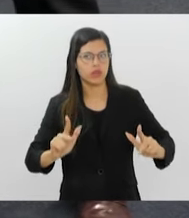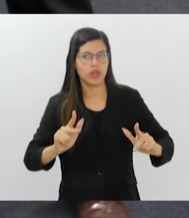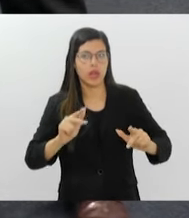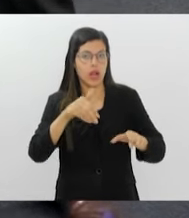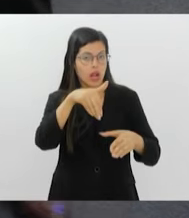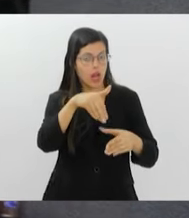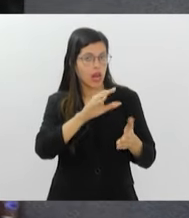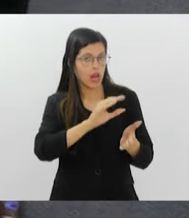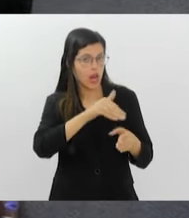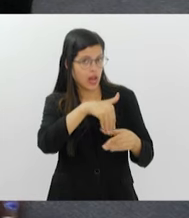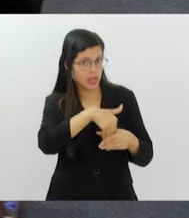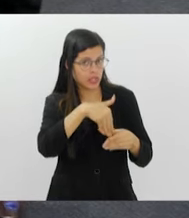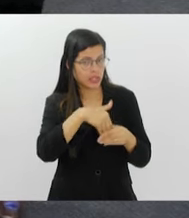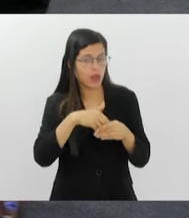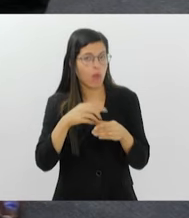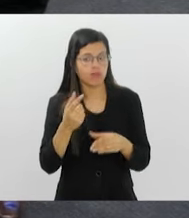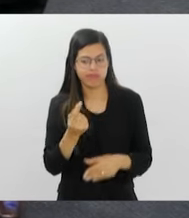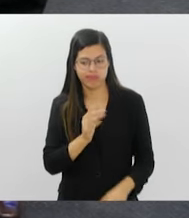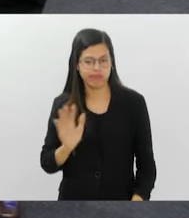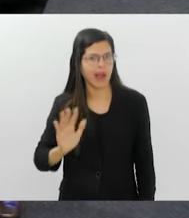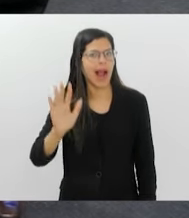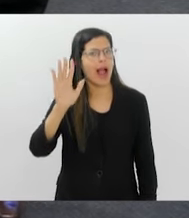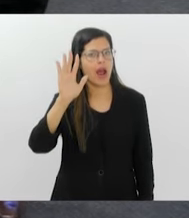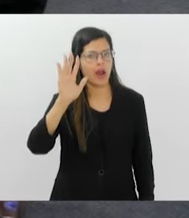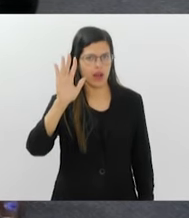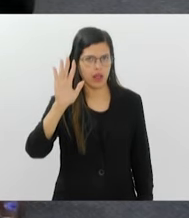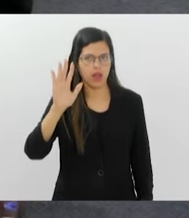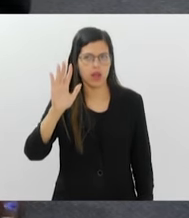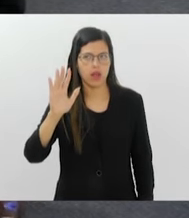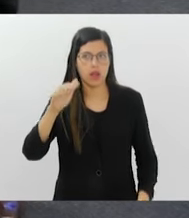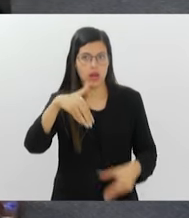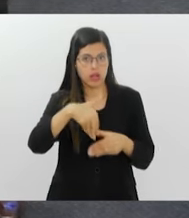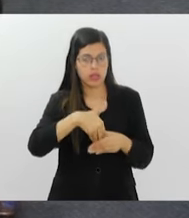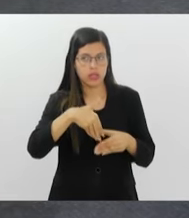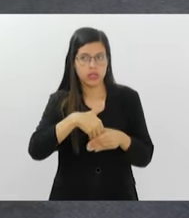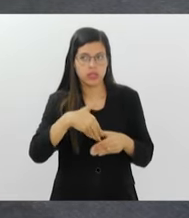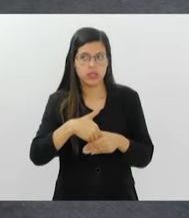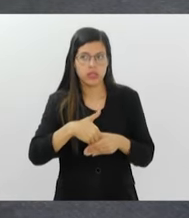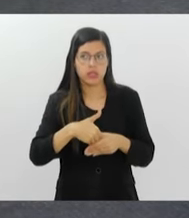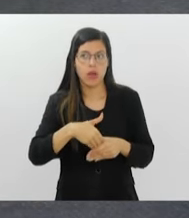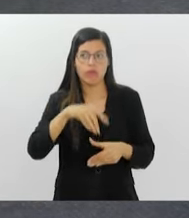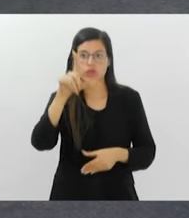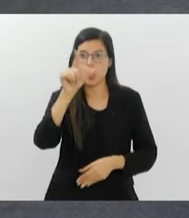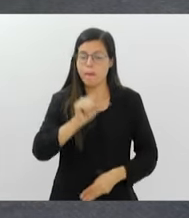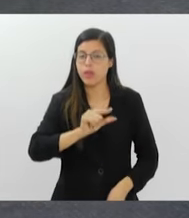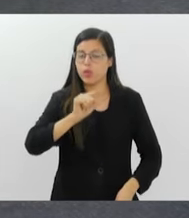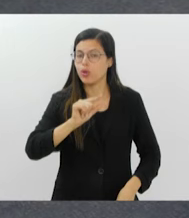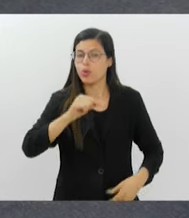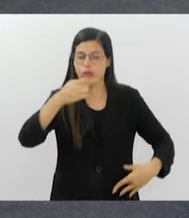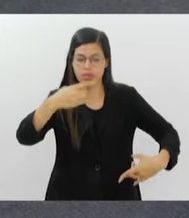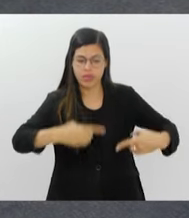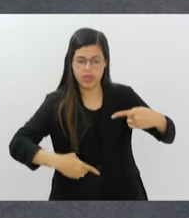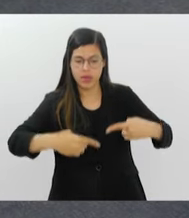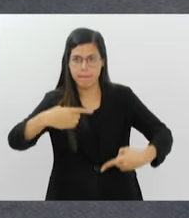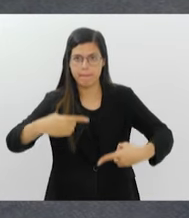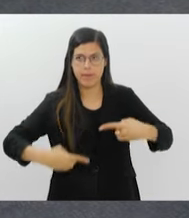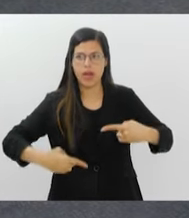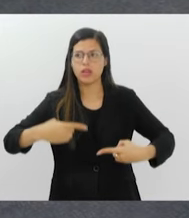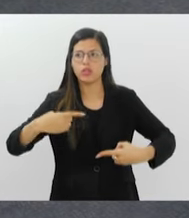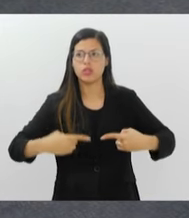caras, eleições que estão cada vez mais, muito menos debates, porque acaba tendo